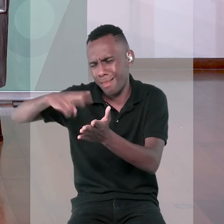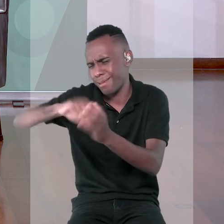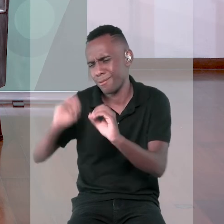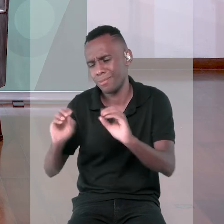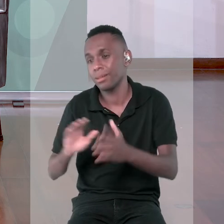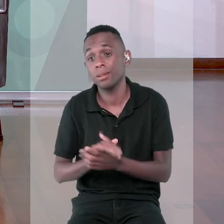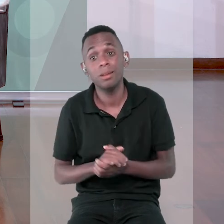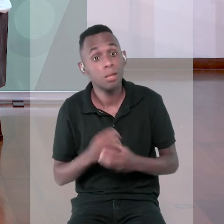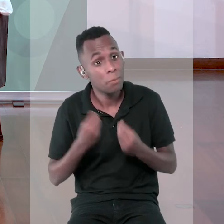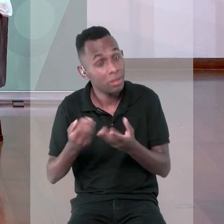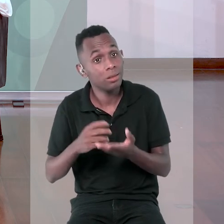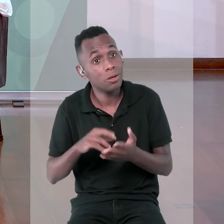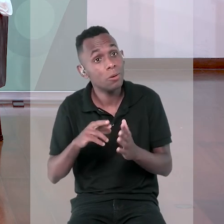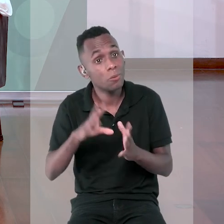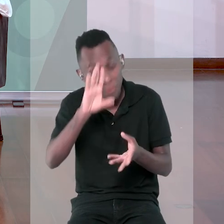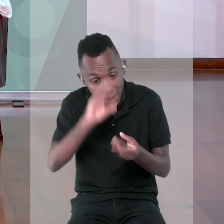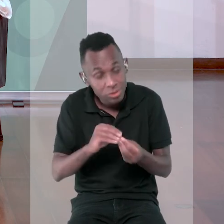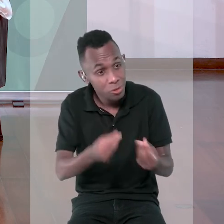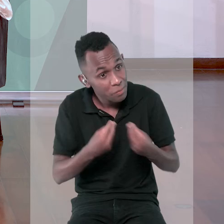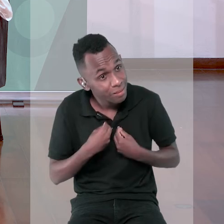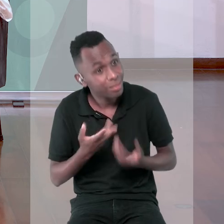ler. Ela me deu um resumo.